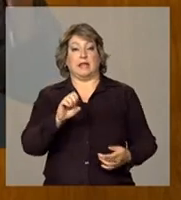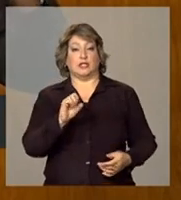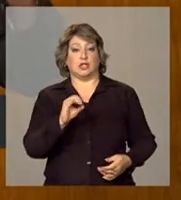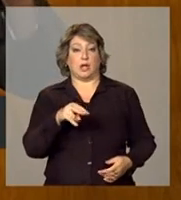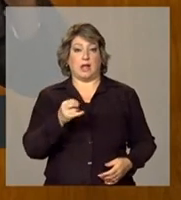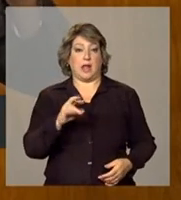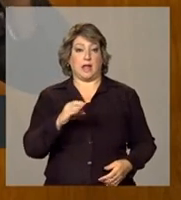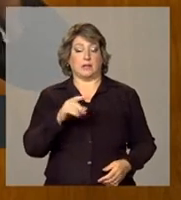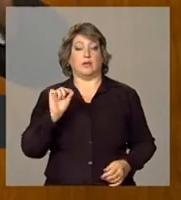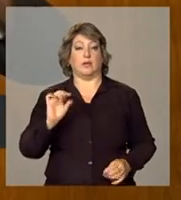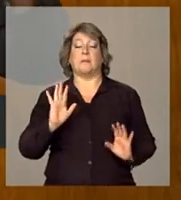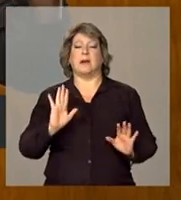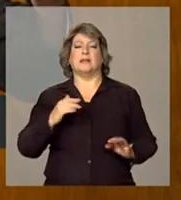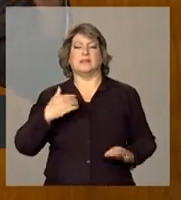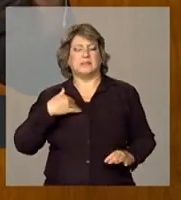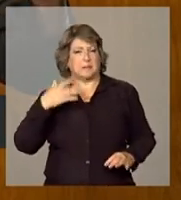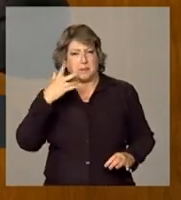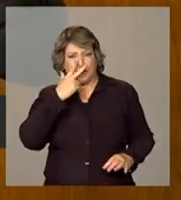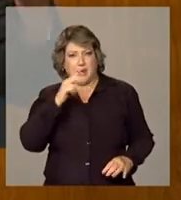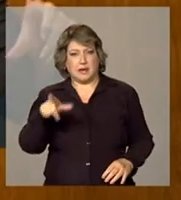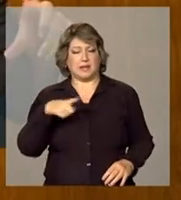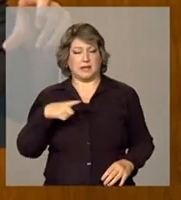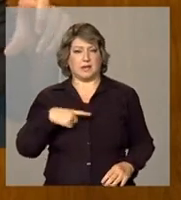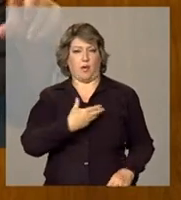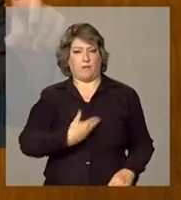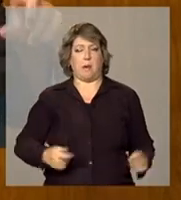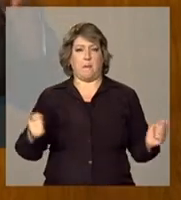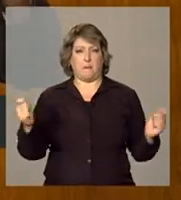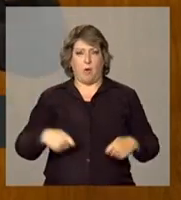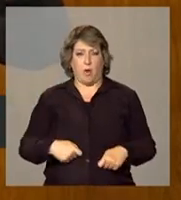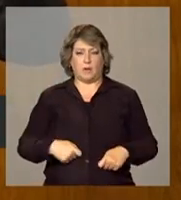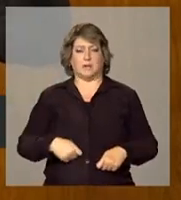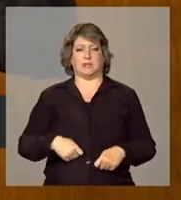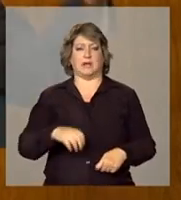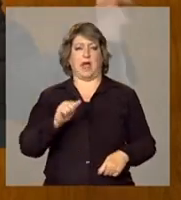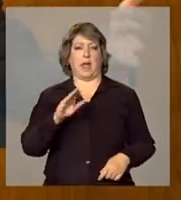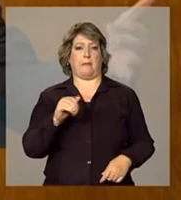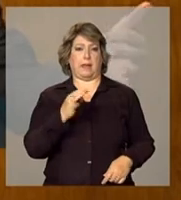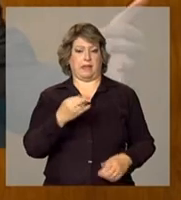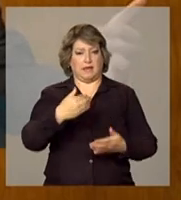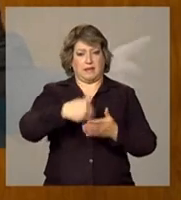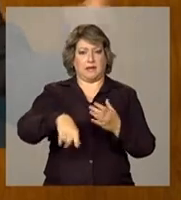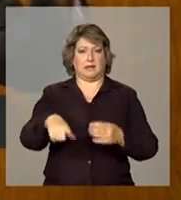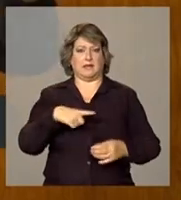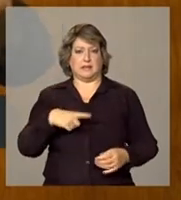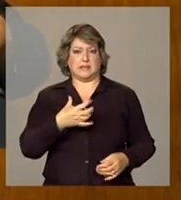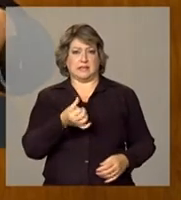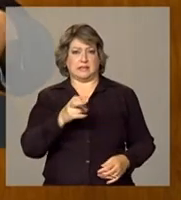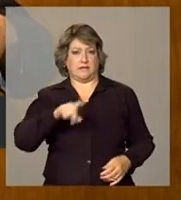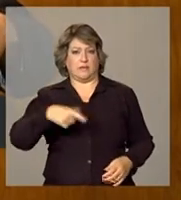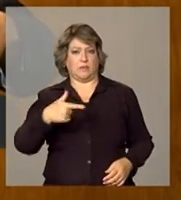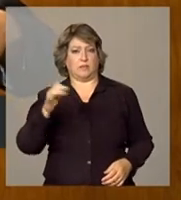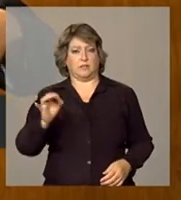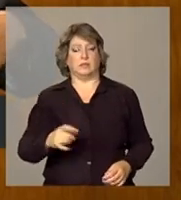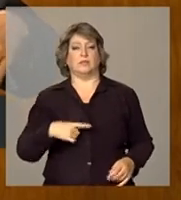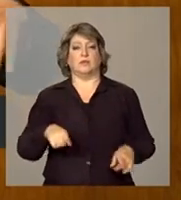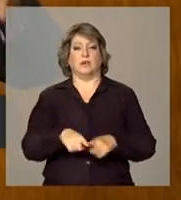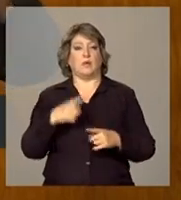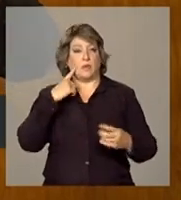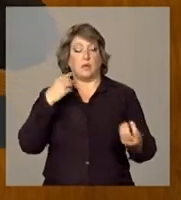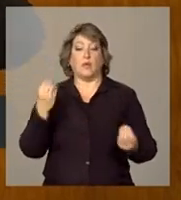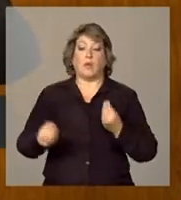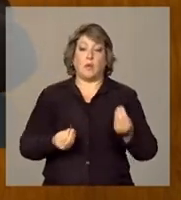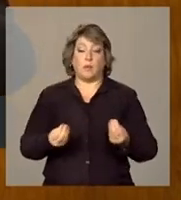No Limite o governo pode abater até 65,2 né sendo 45,2 de Pac e outros 20 de